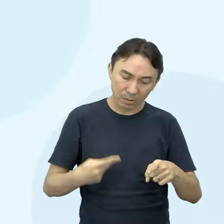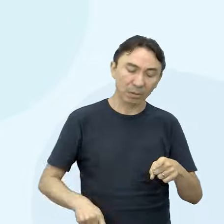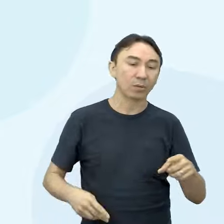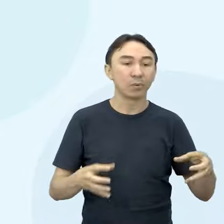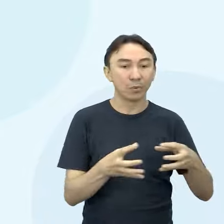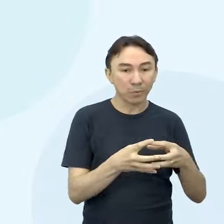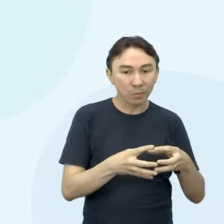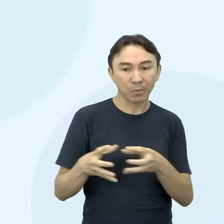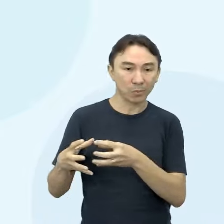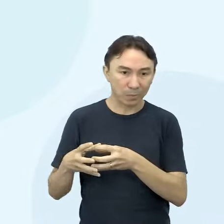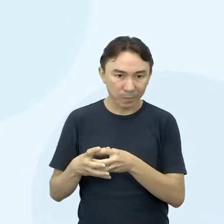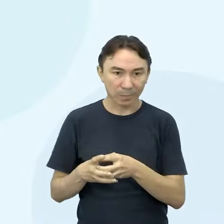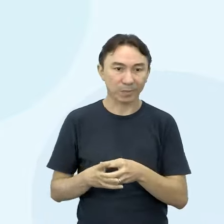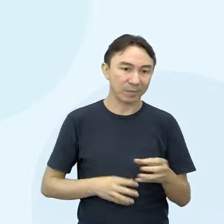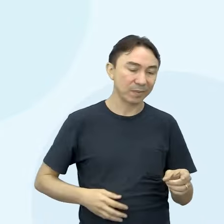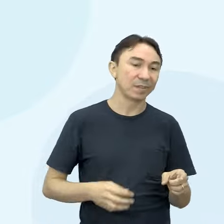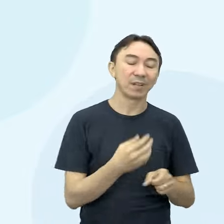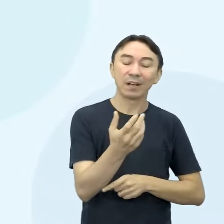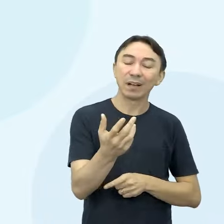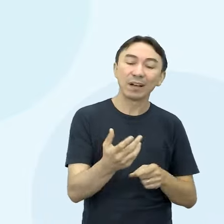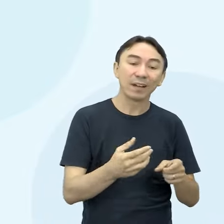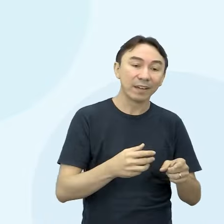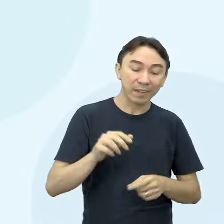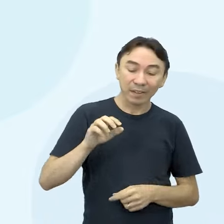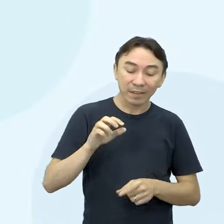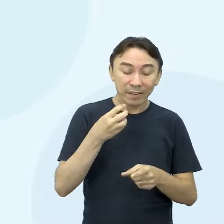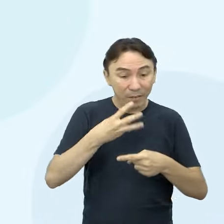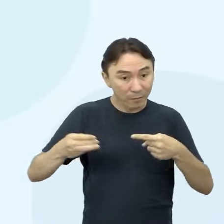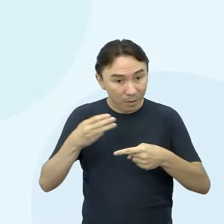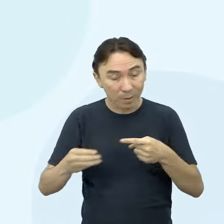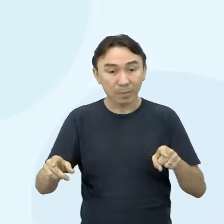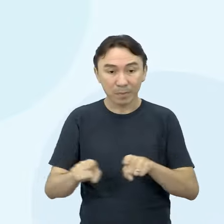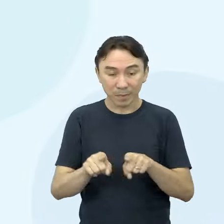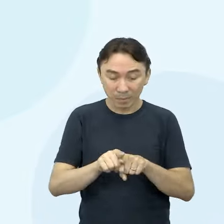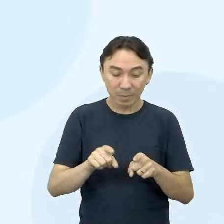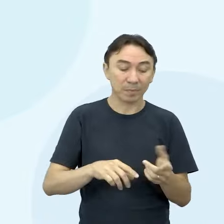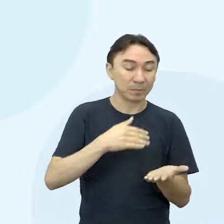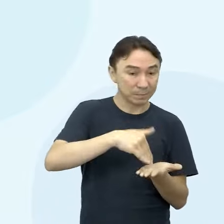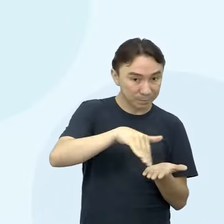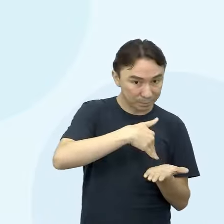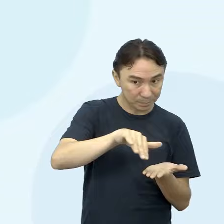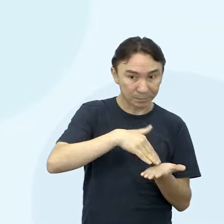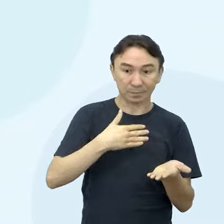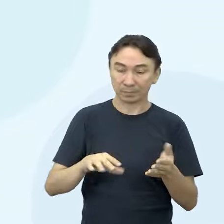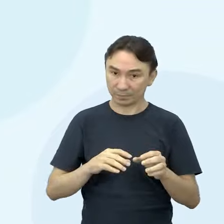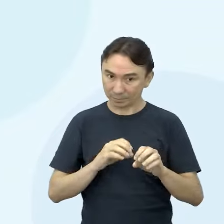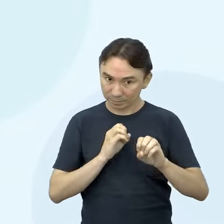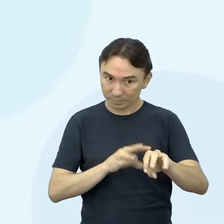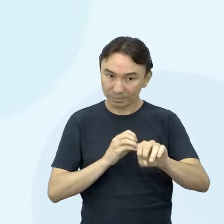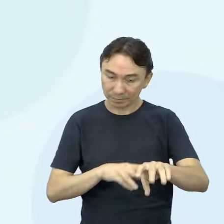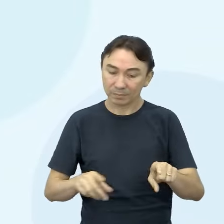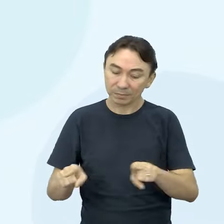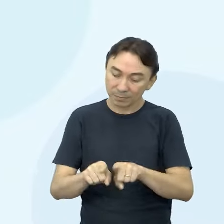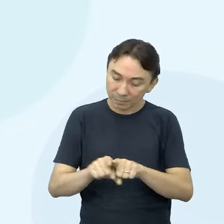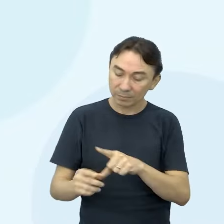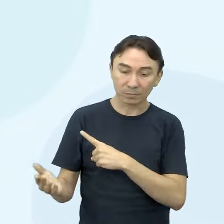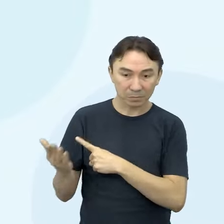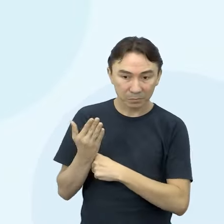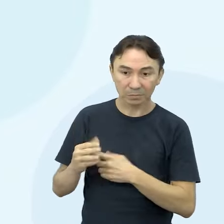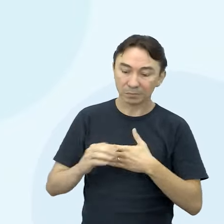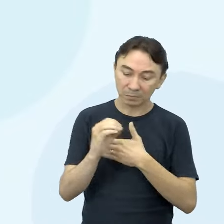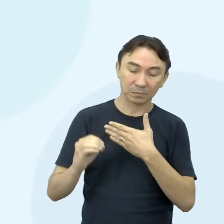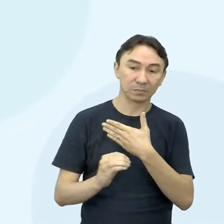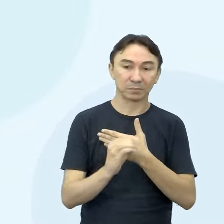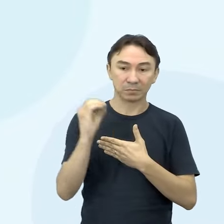junto com a equipe COPED. Também teve a ajuda da equipe do Centro de Mídias, tá? Pode passar o slide. Os